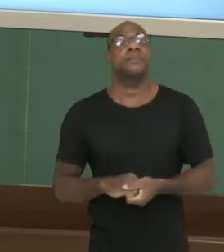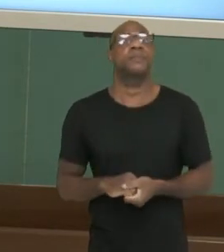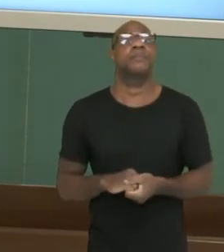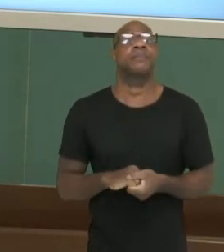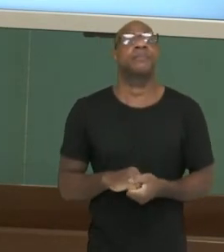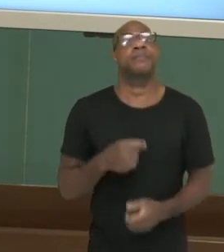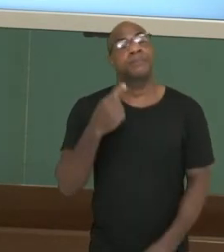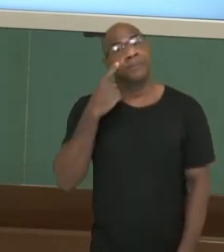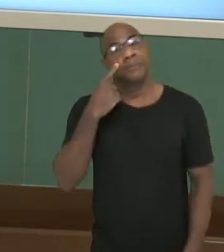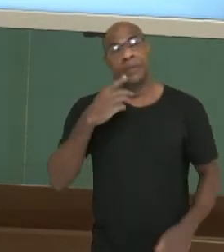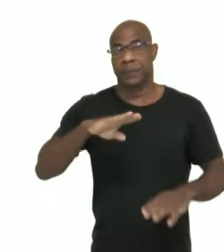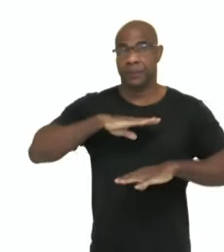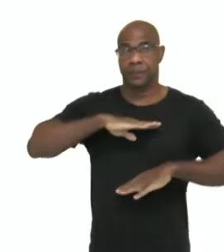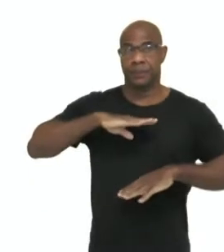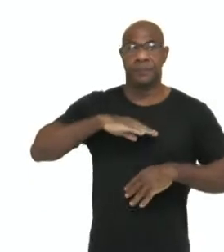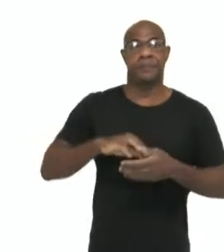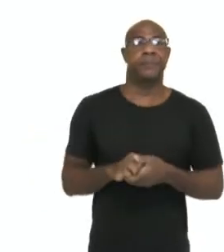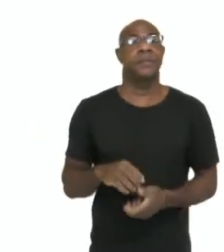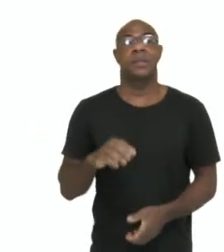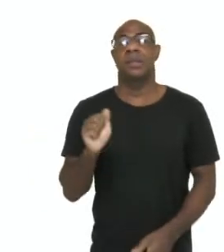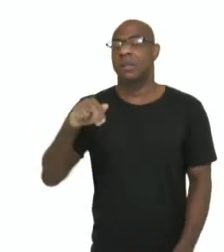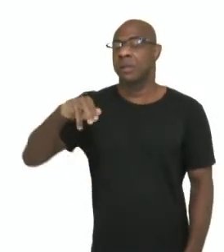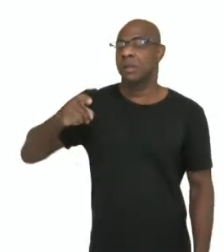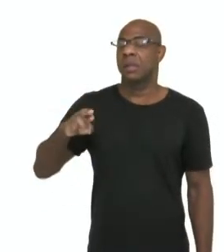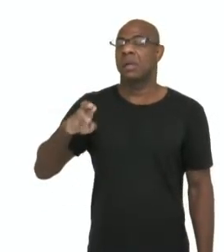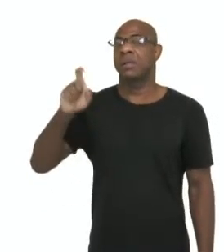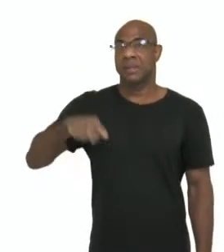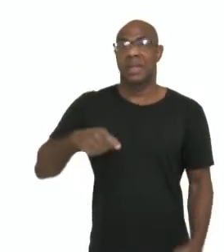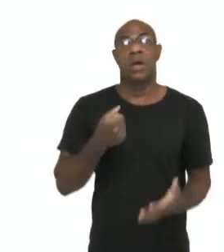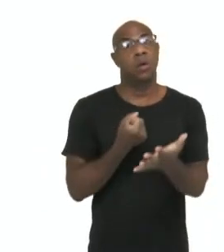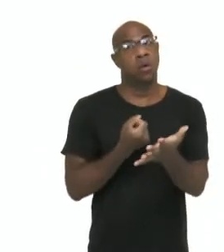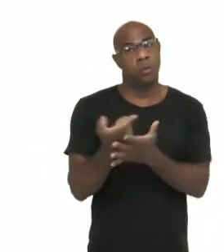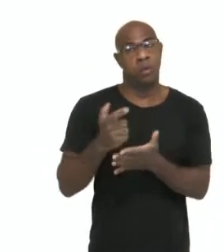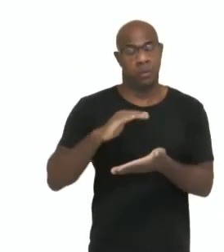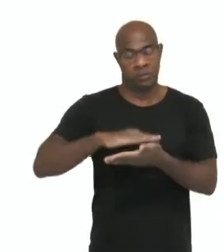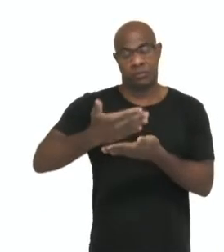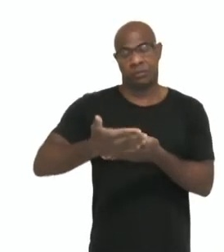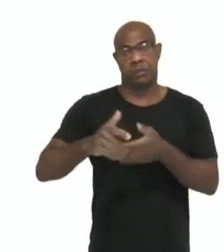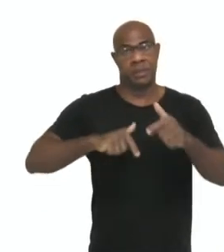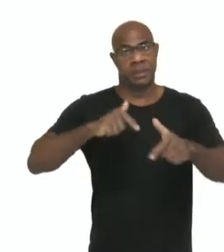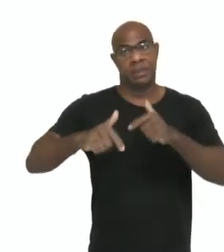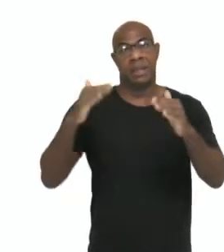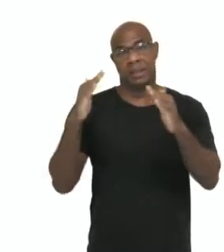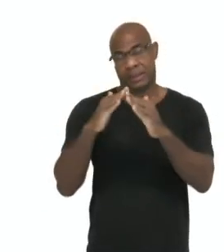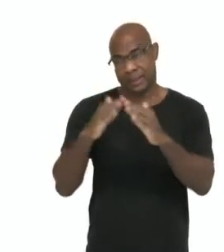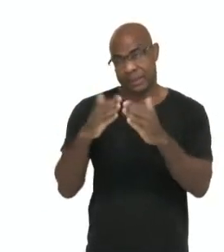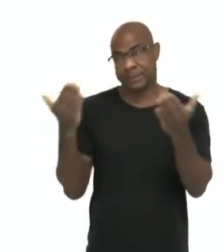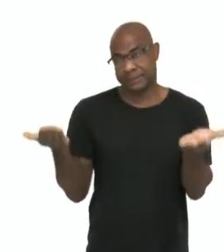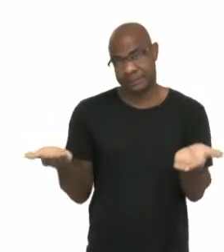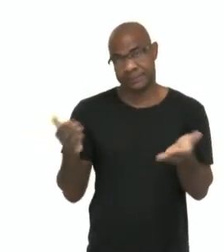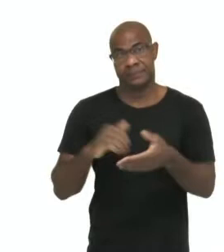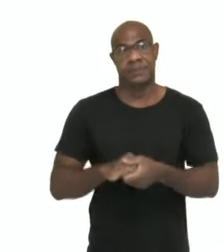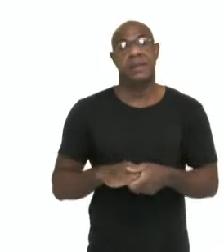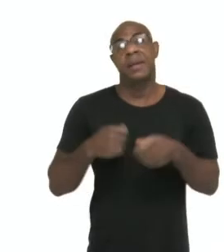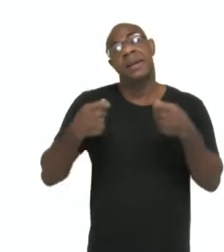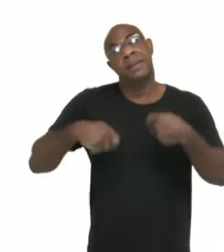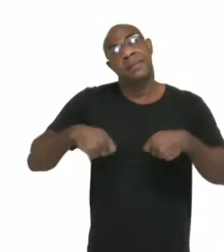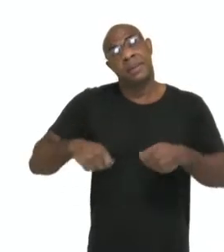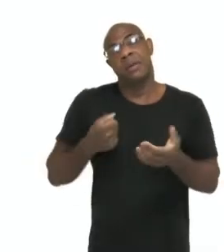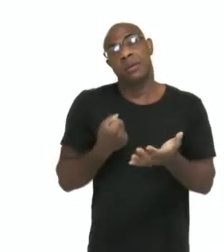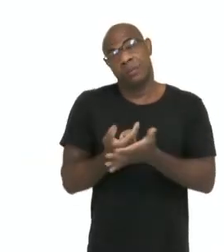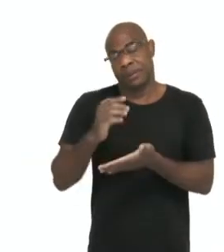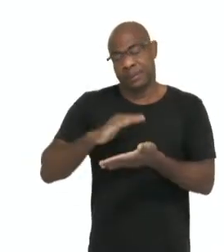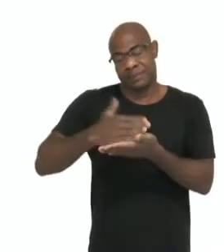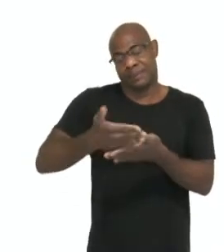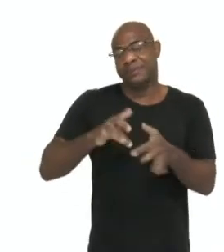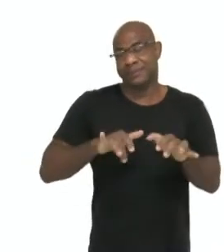Vamos analisar uma situação aqui. Ó. André comprou um notebook para fazer seus trabalhos em casa. Quem não, né? Precisou de um computador para